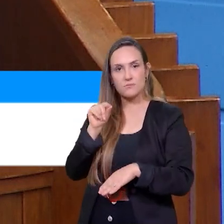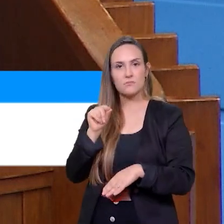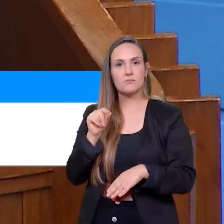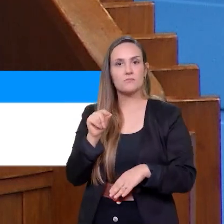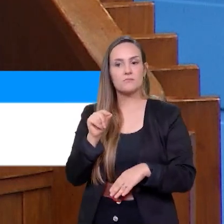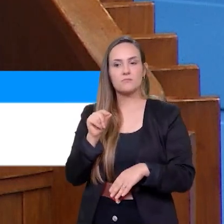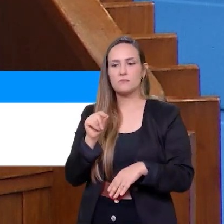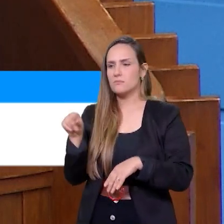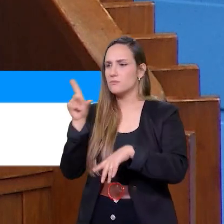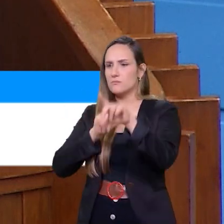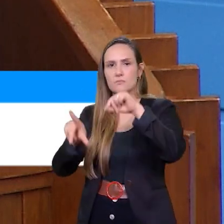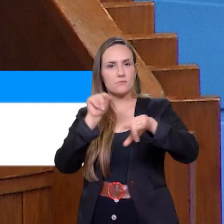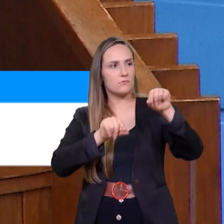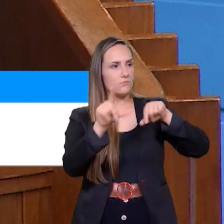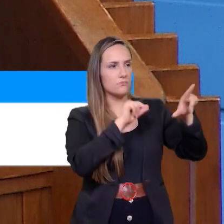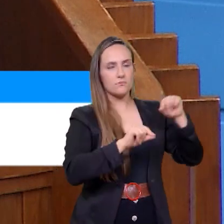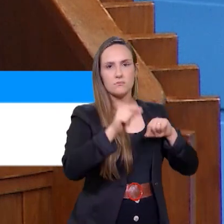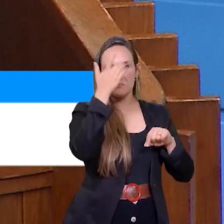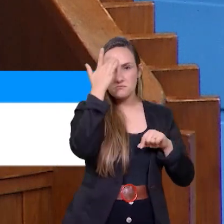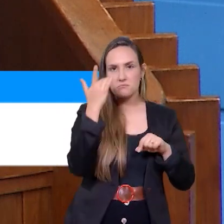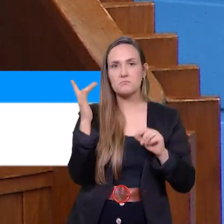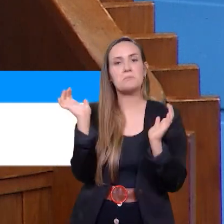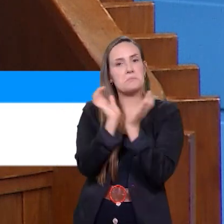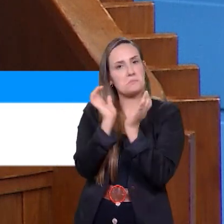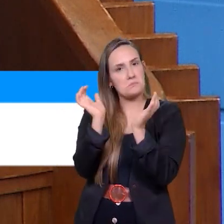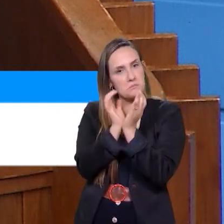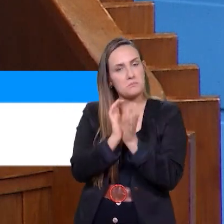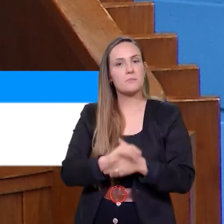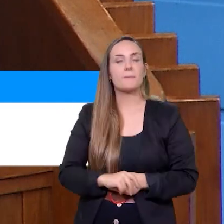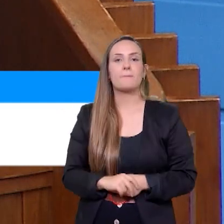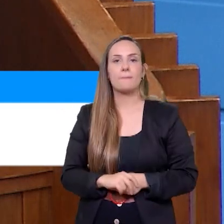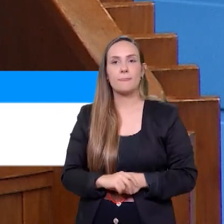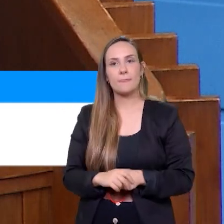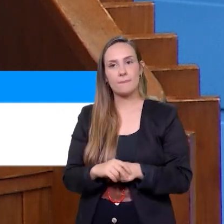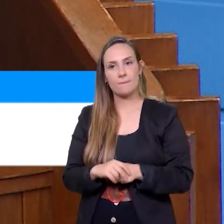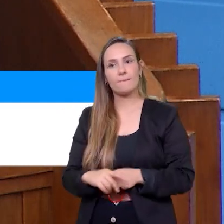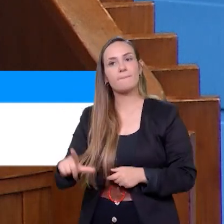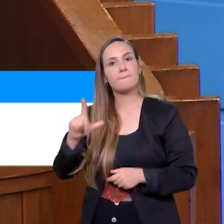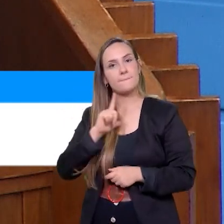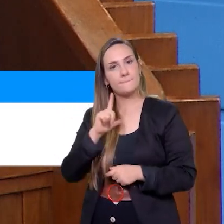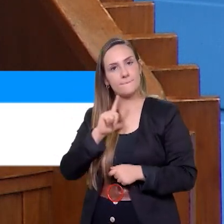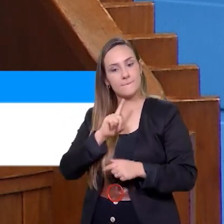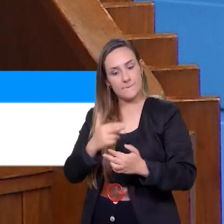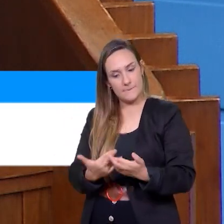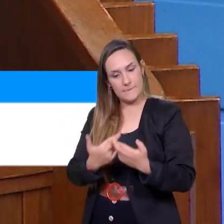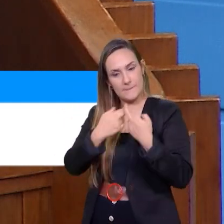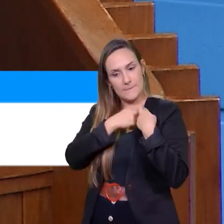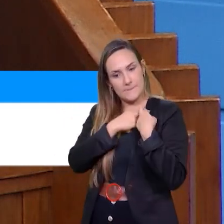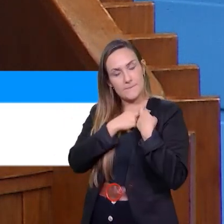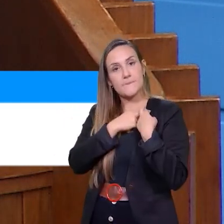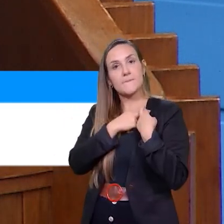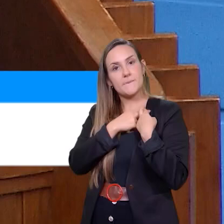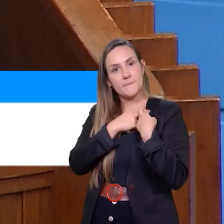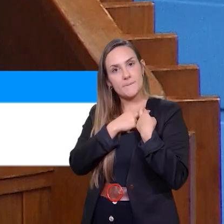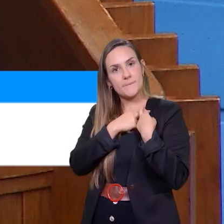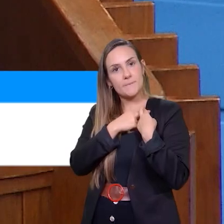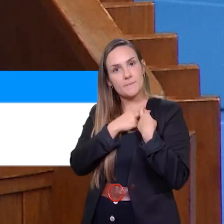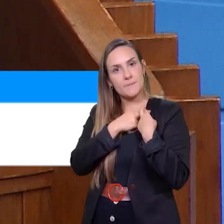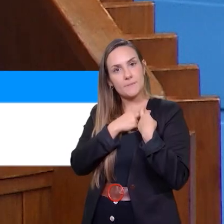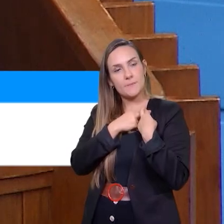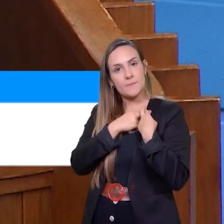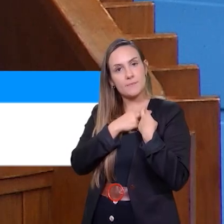transição, ao nomear as pessoas que fazem parte dessa equipe de